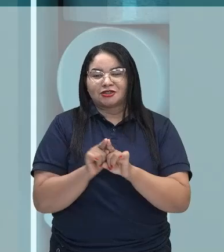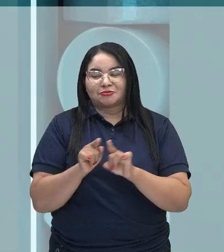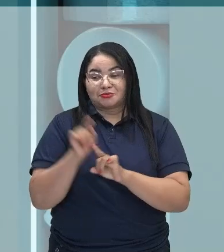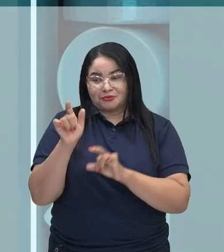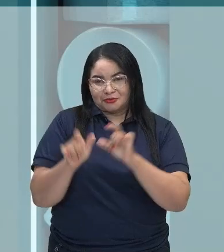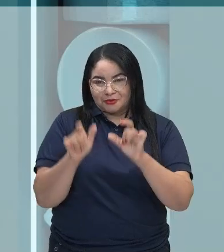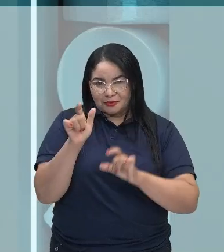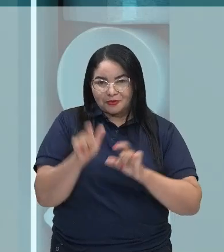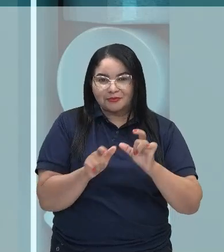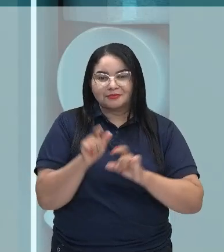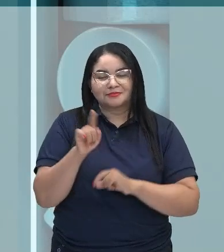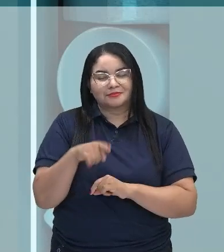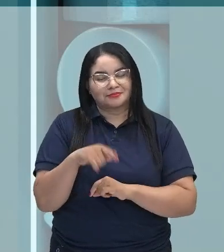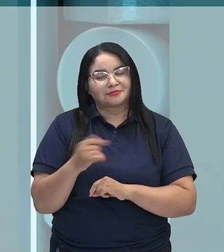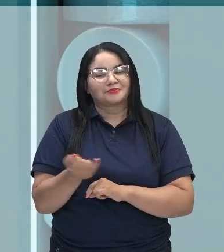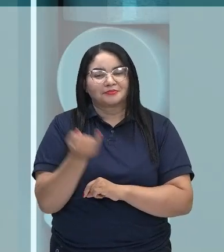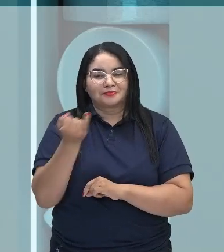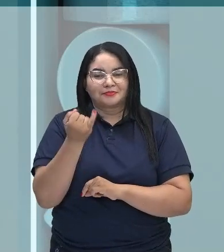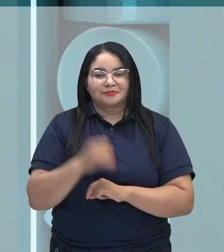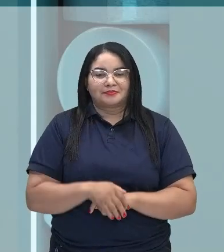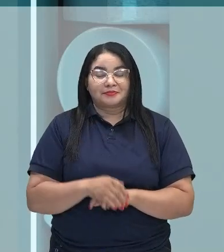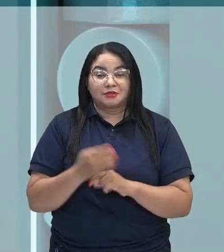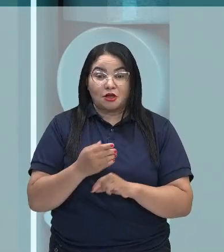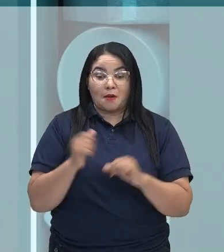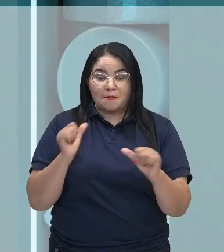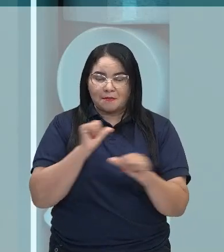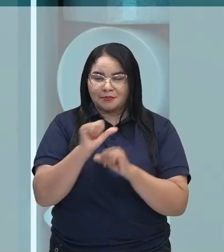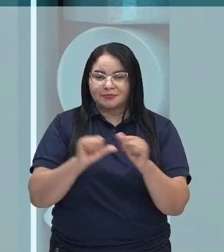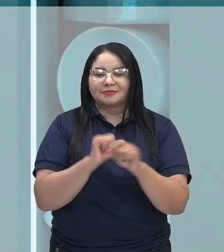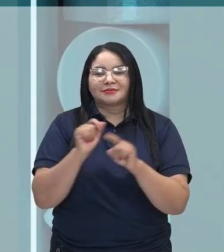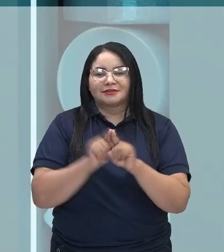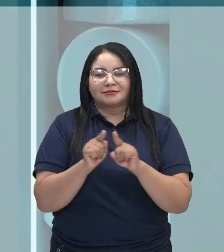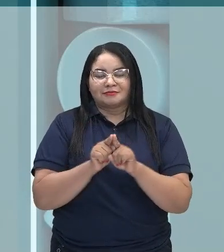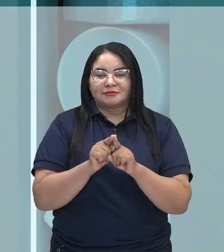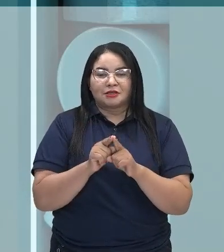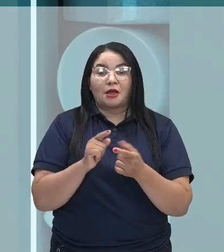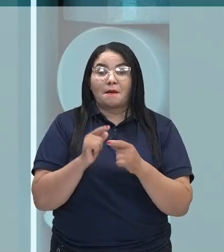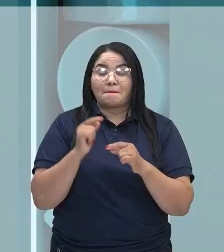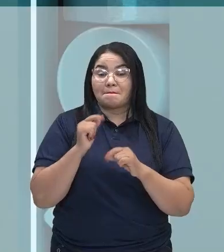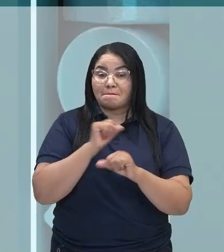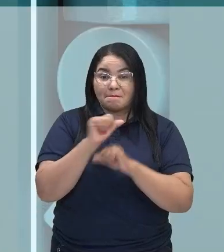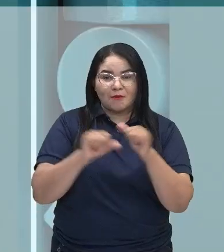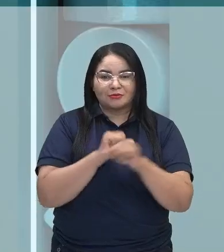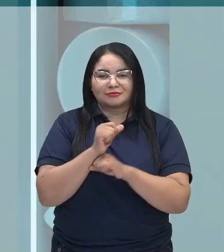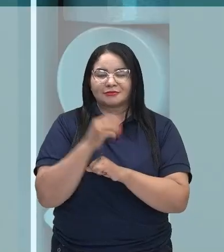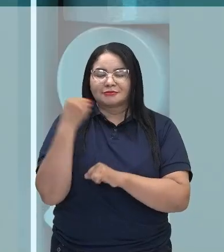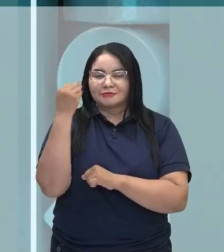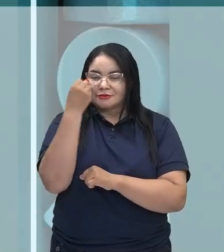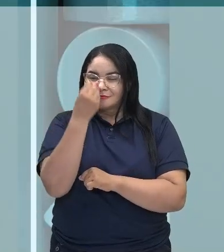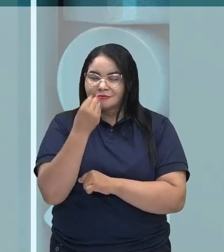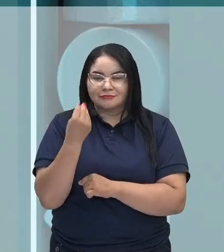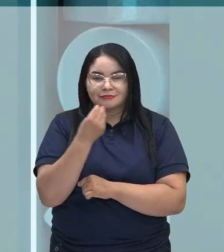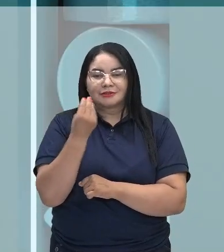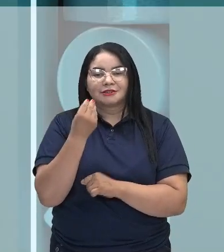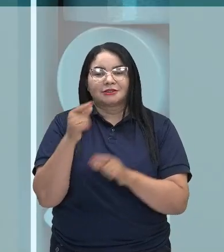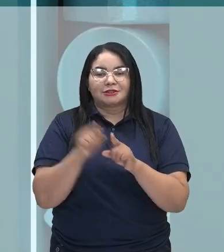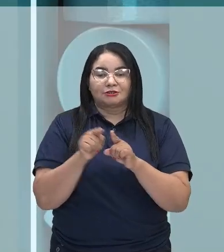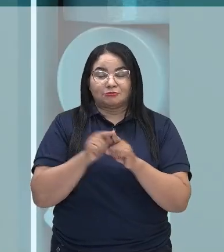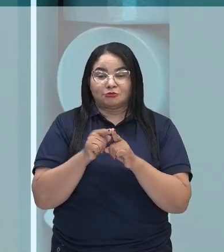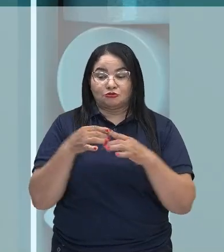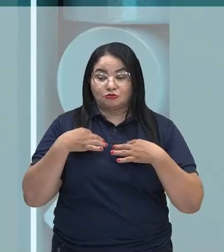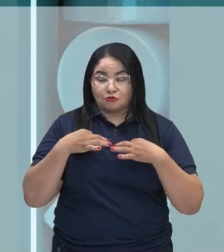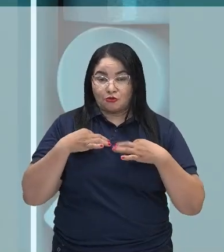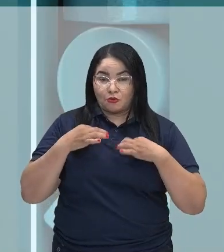ali da quadrilha. Então, a transformação ali, viu como mudou bastante a maquiagem e também a indumentária ali,